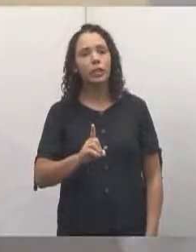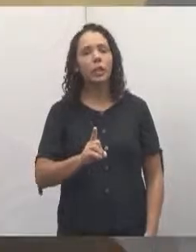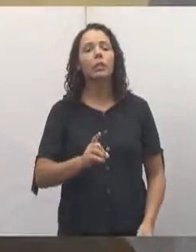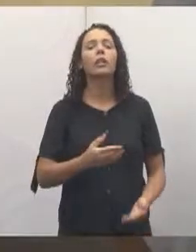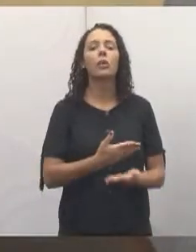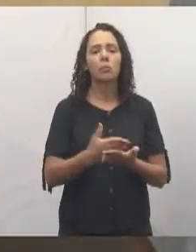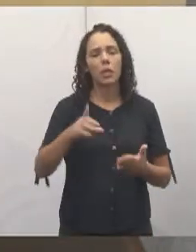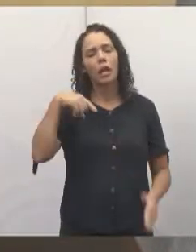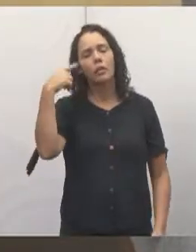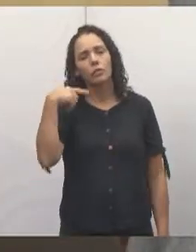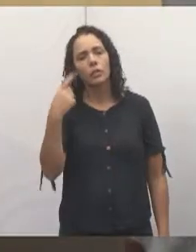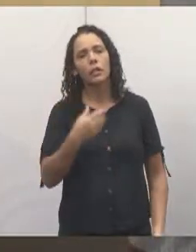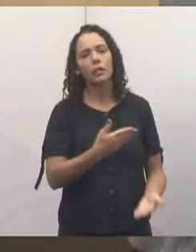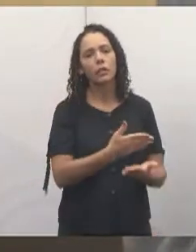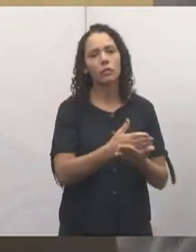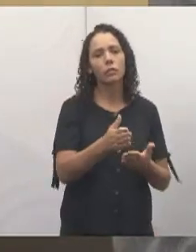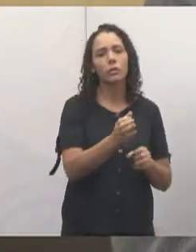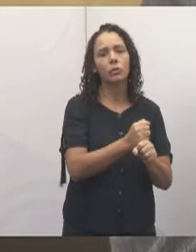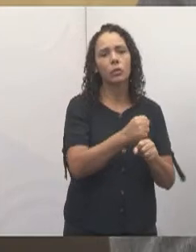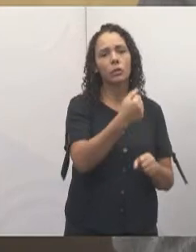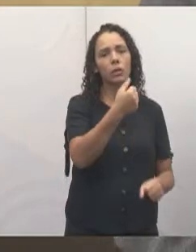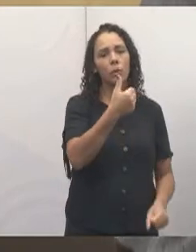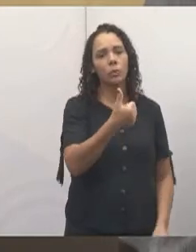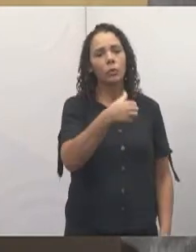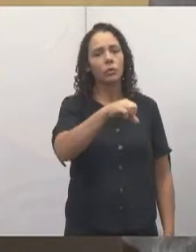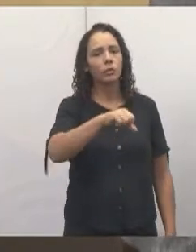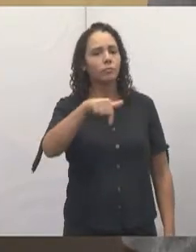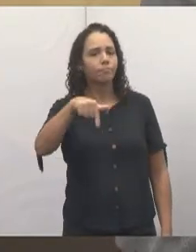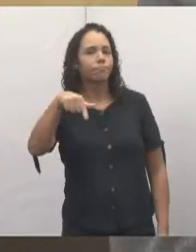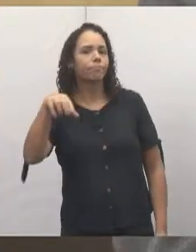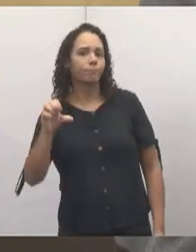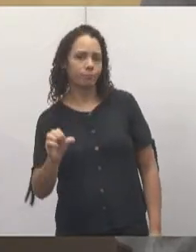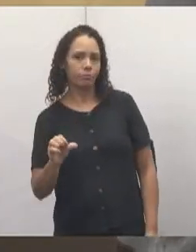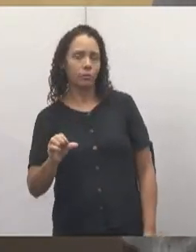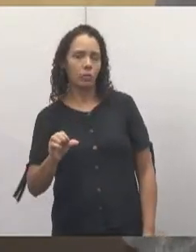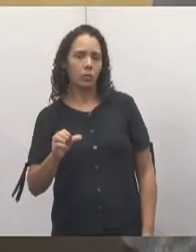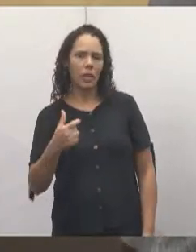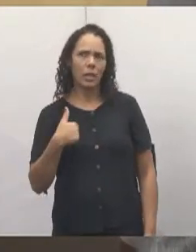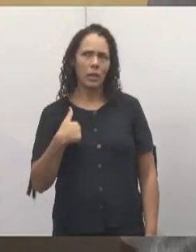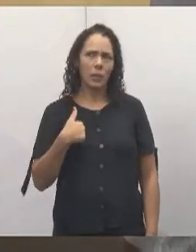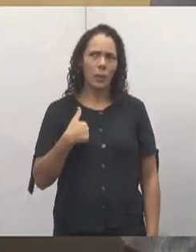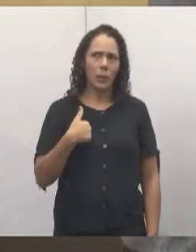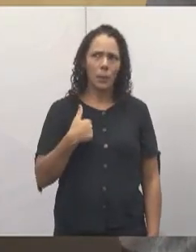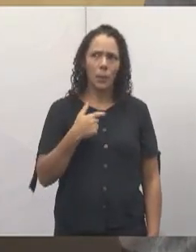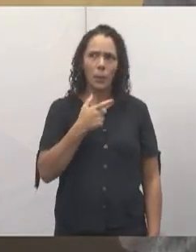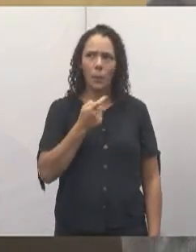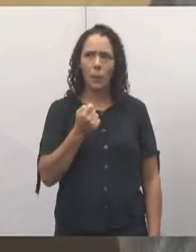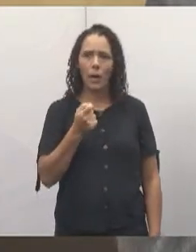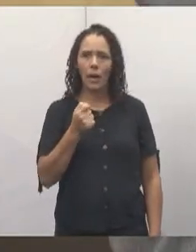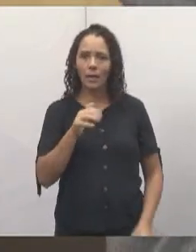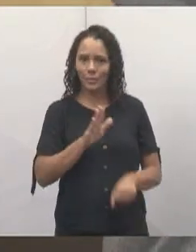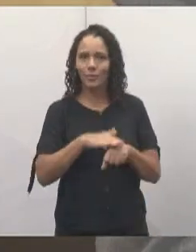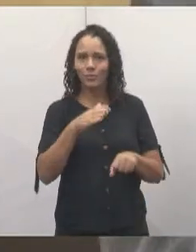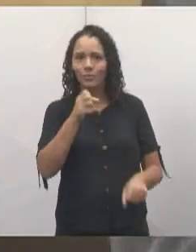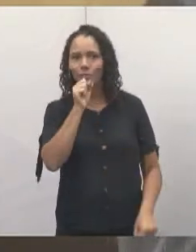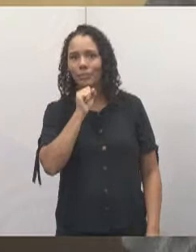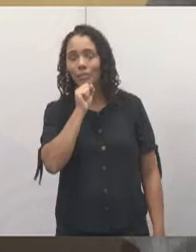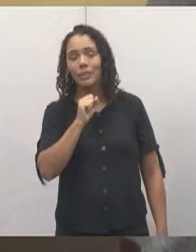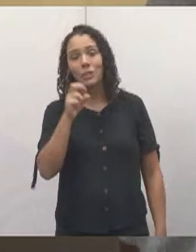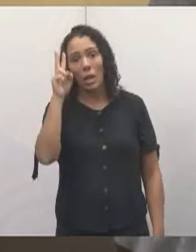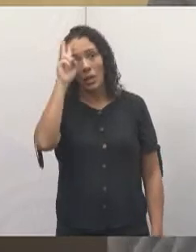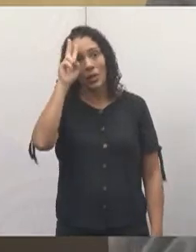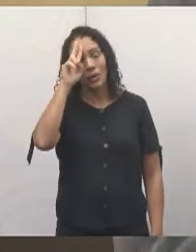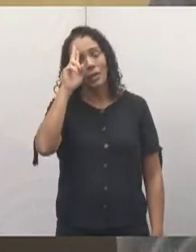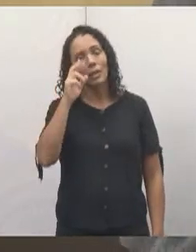1979. Já estou começando a ficar um dos mais velhos. Isso me faz lembrar, hoje de manhã eu estava pensando nisso, me faz lembrar daqueles advogados que eu